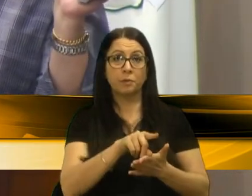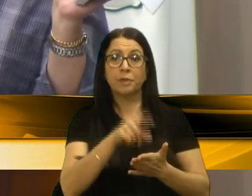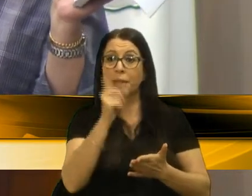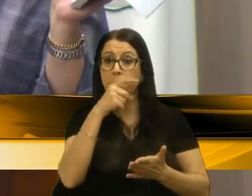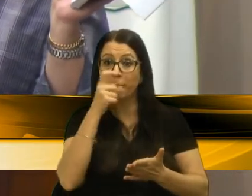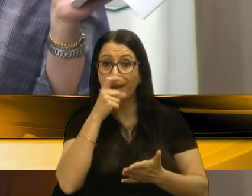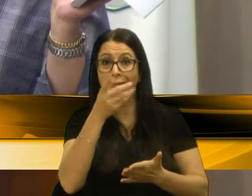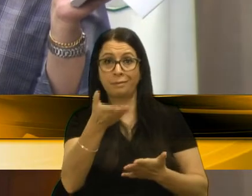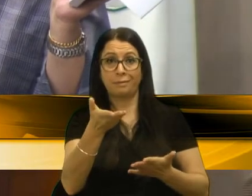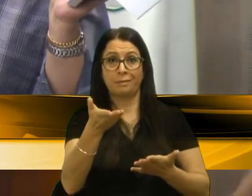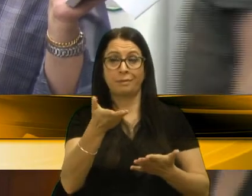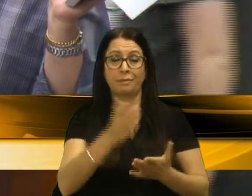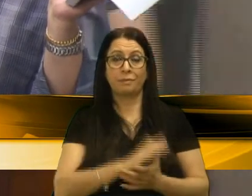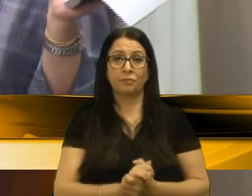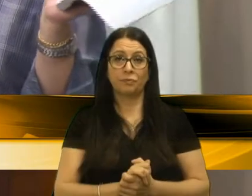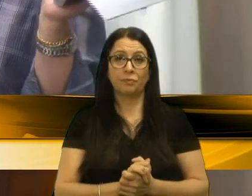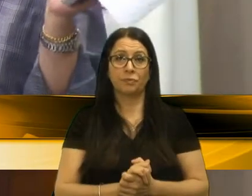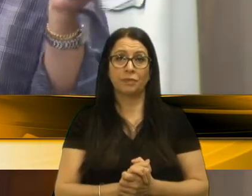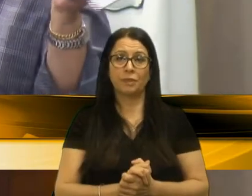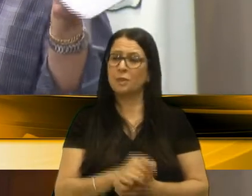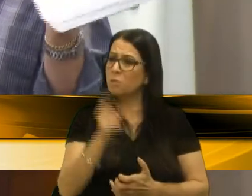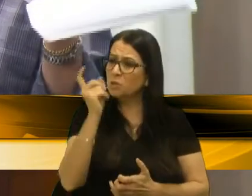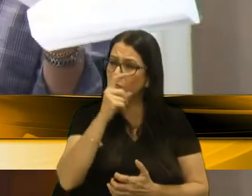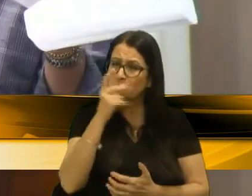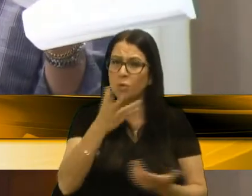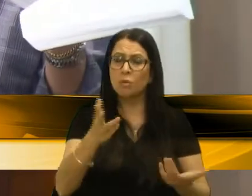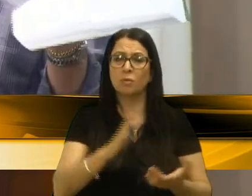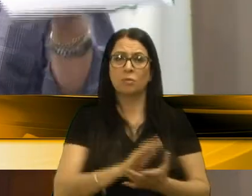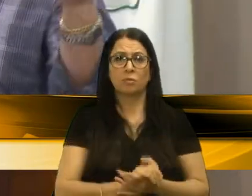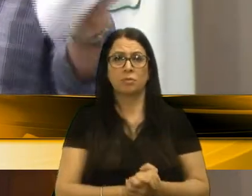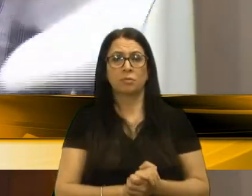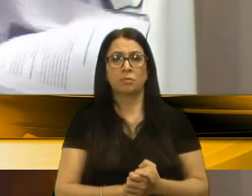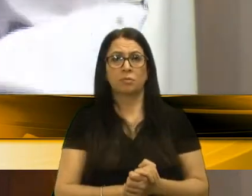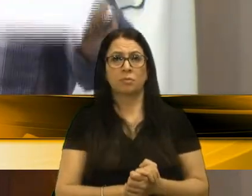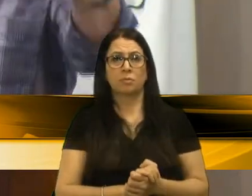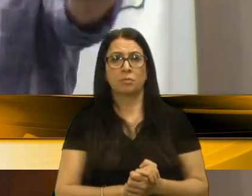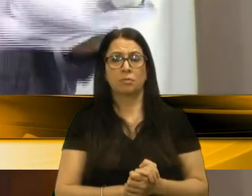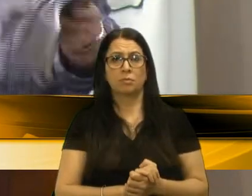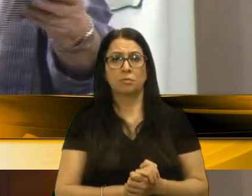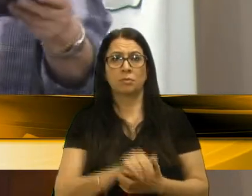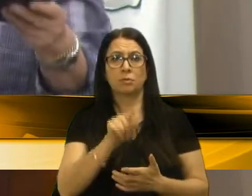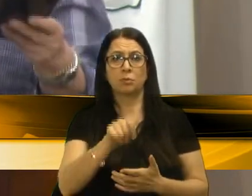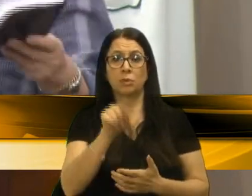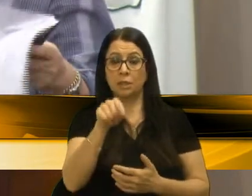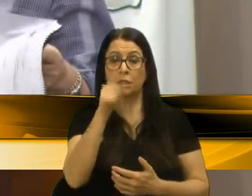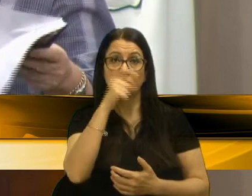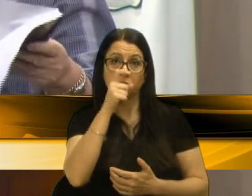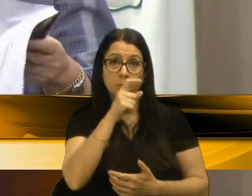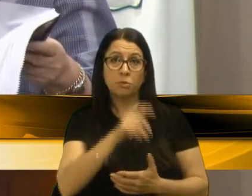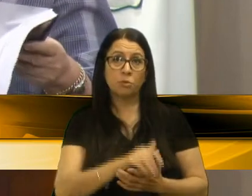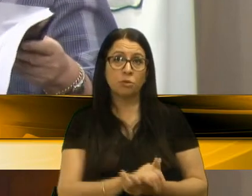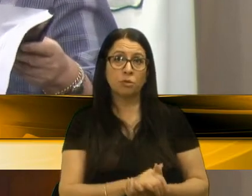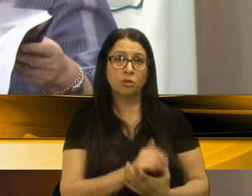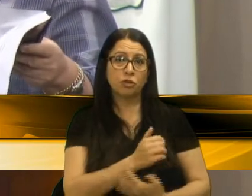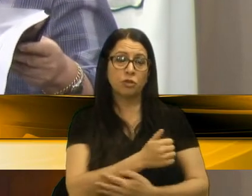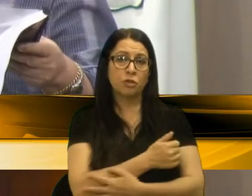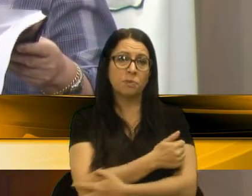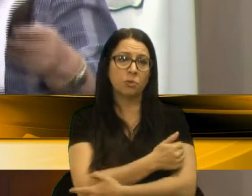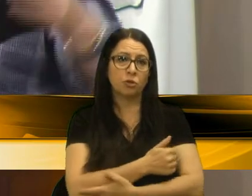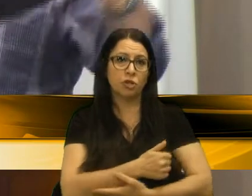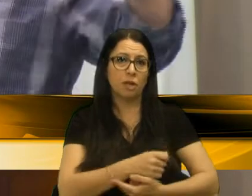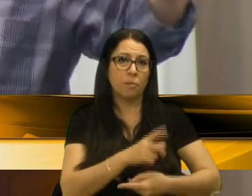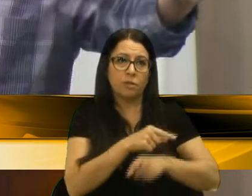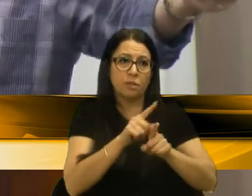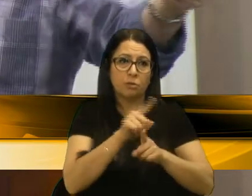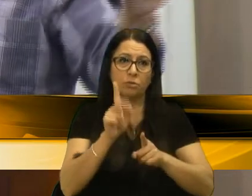mentem, são mentirosos. O que está aqui é mentira, tá? No sentido